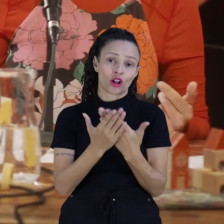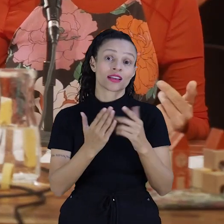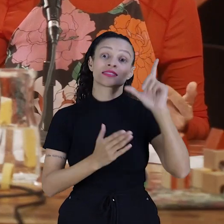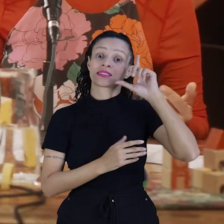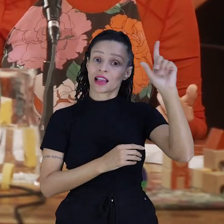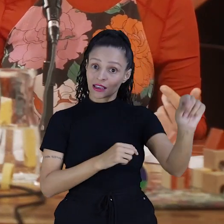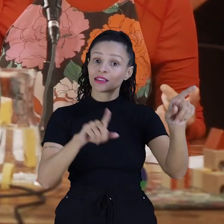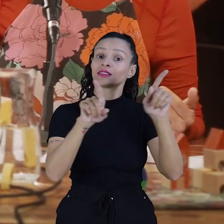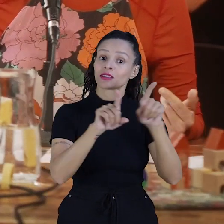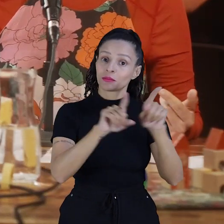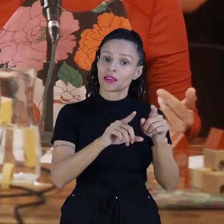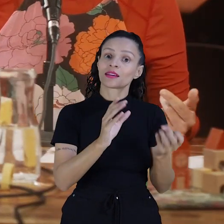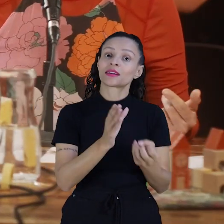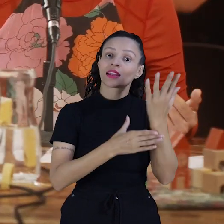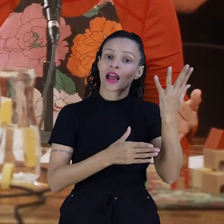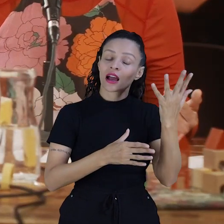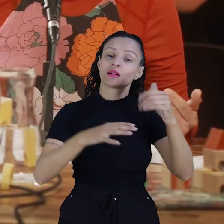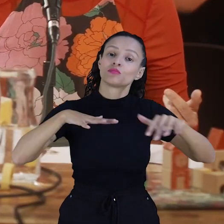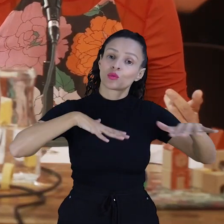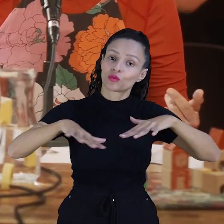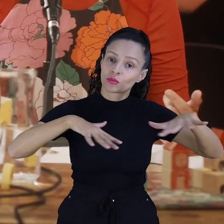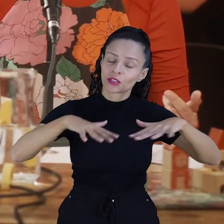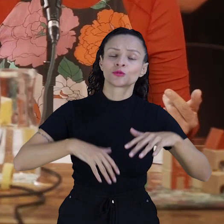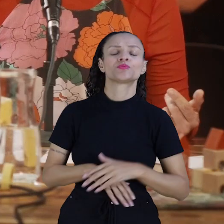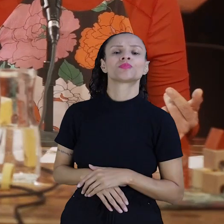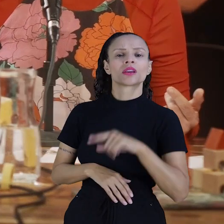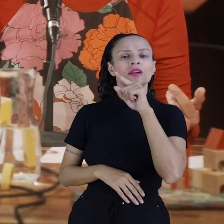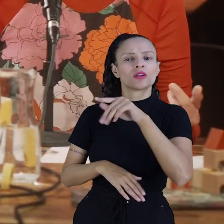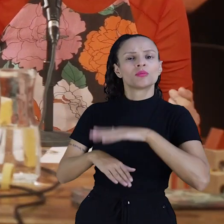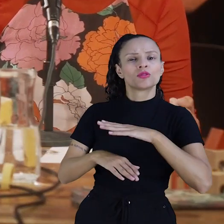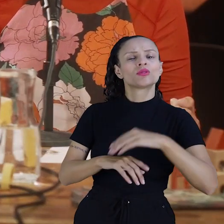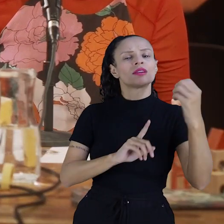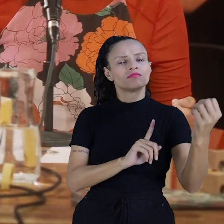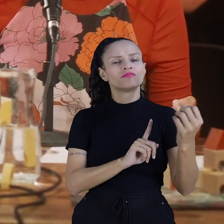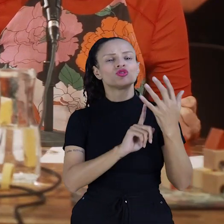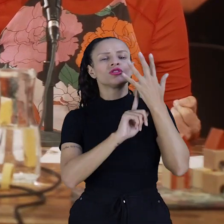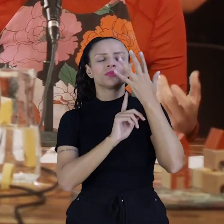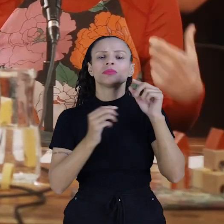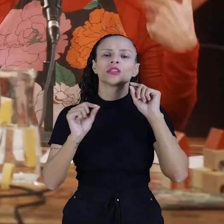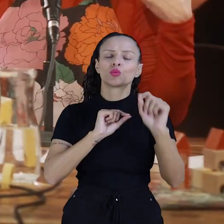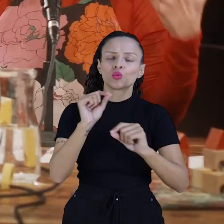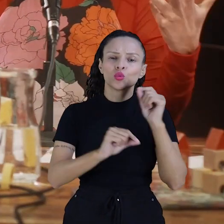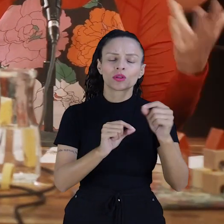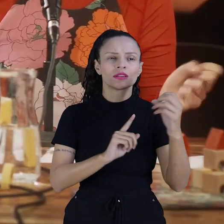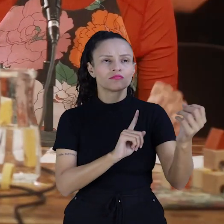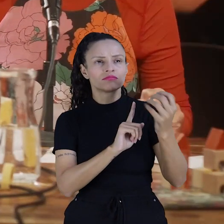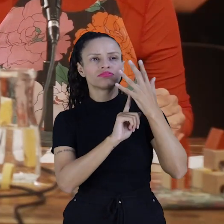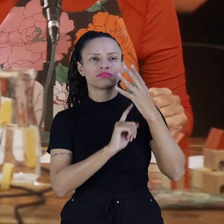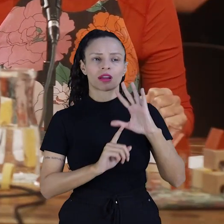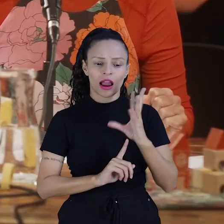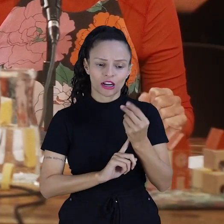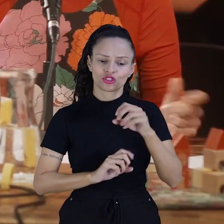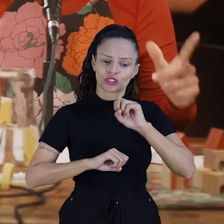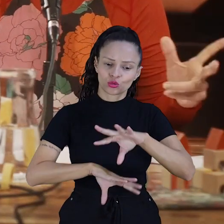escola. Sair da escola e criar movimento. Guga, o que te inspira nesse teu dia a dia? O que te alimenta como